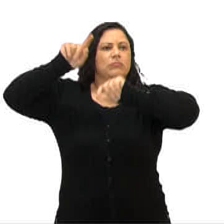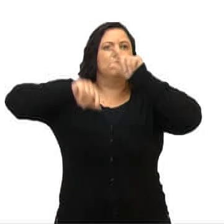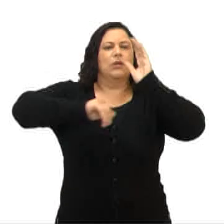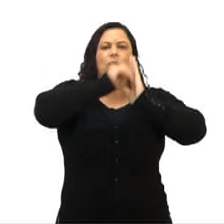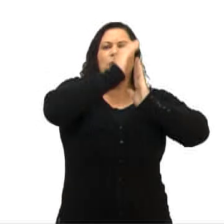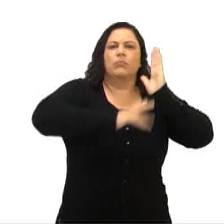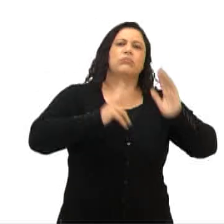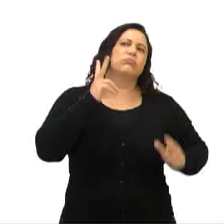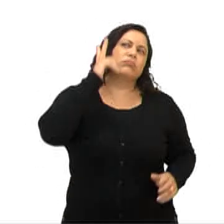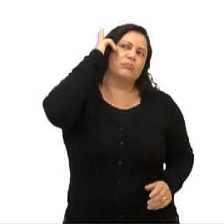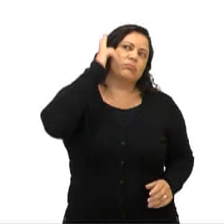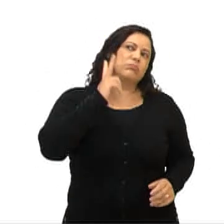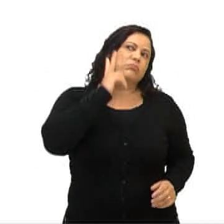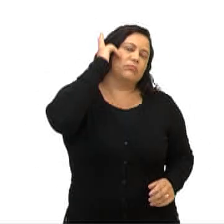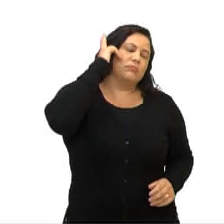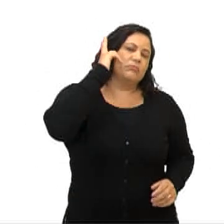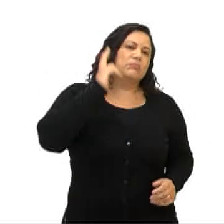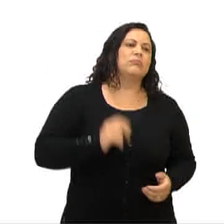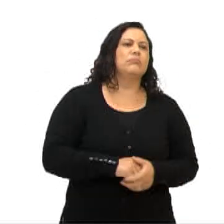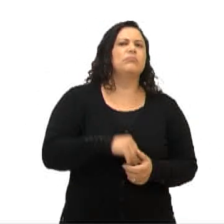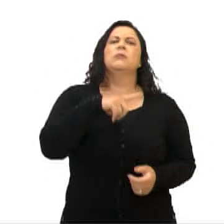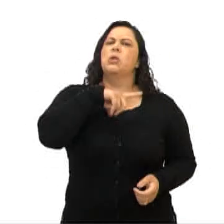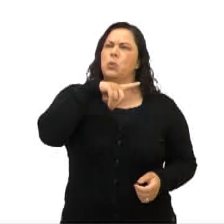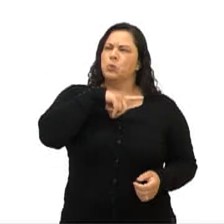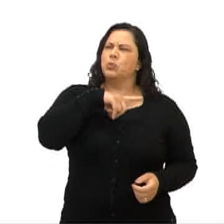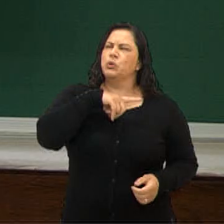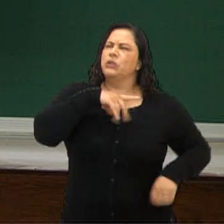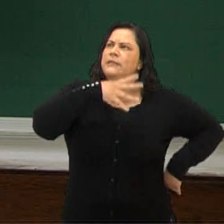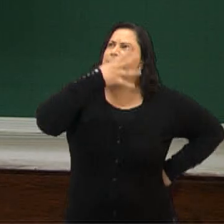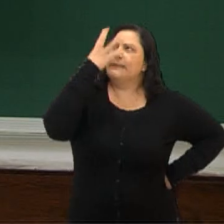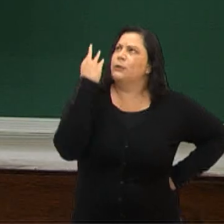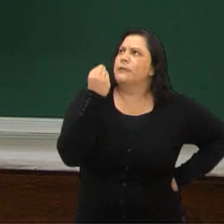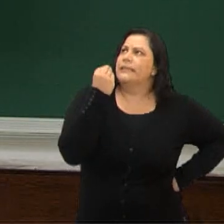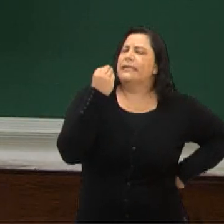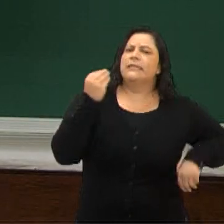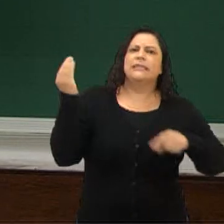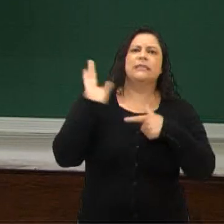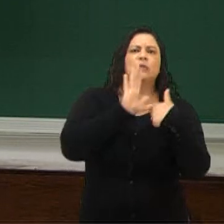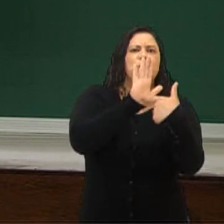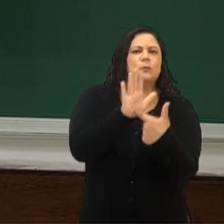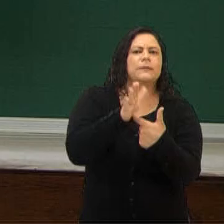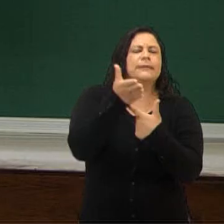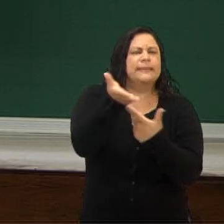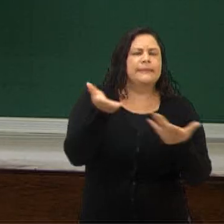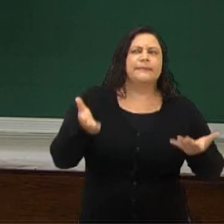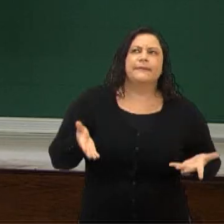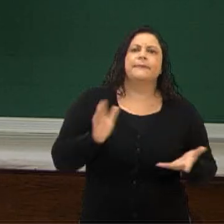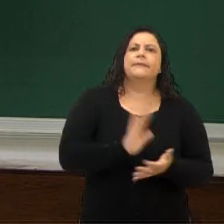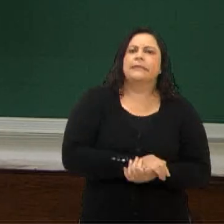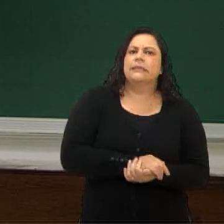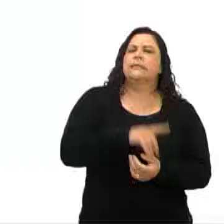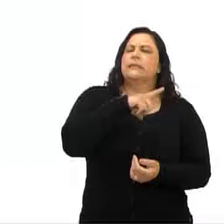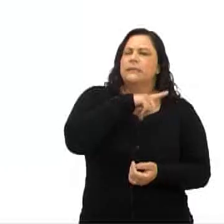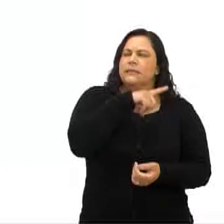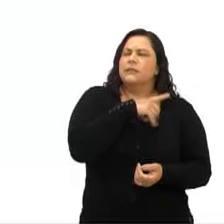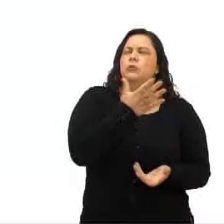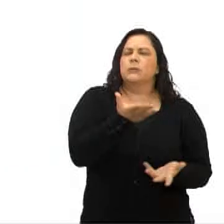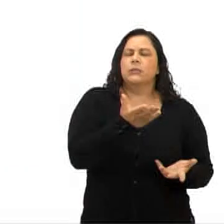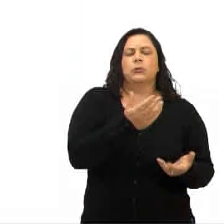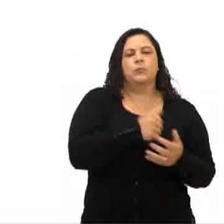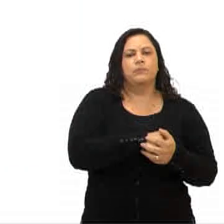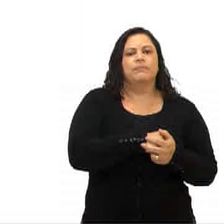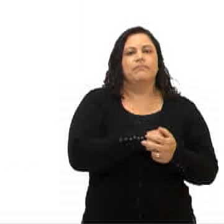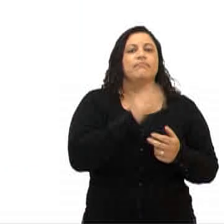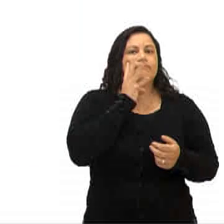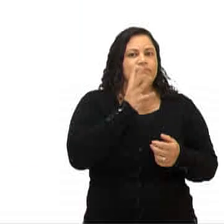com a orelha enfaixada. Né? Eu tinha esse, eu acabei esquecendo para trazer para vocês, mas eu tenho isso também pintado para o aluno ficar bem bacana, tá, pessoal?